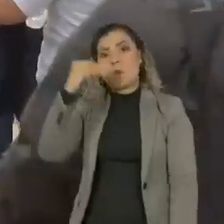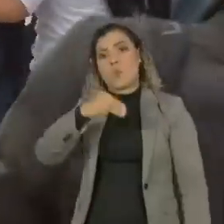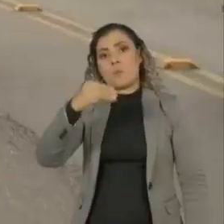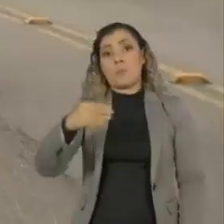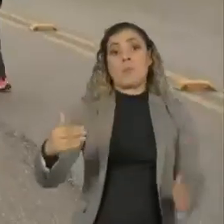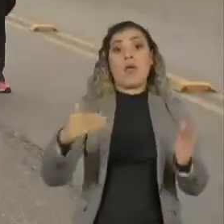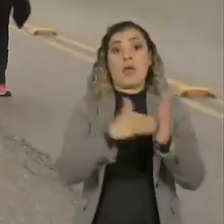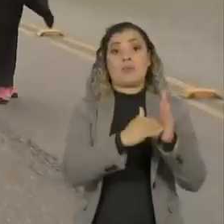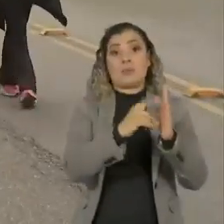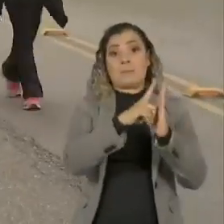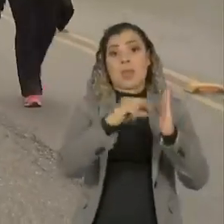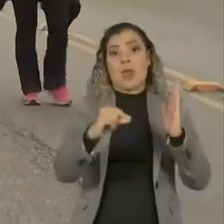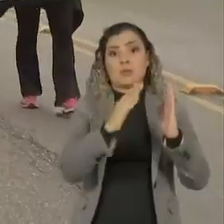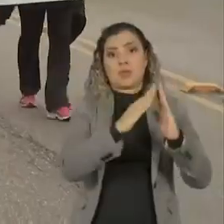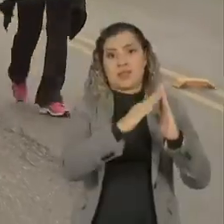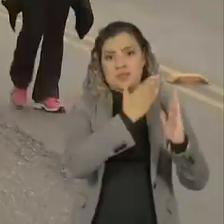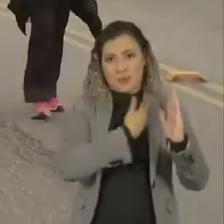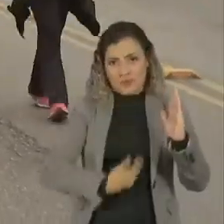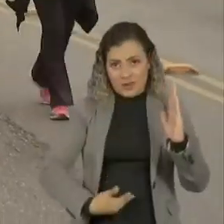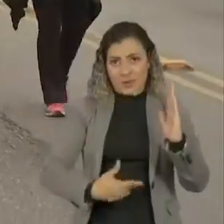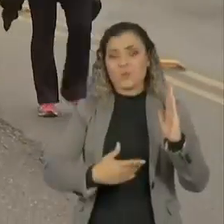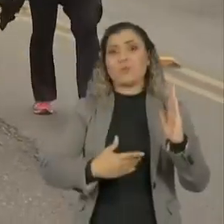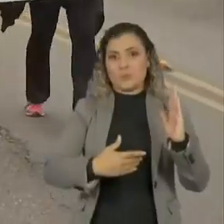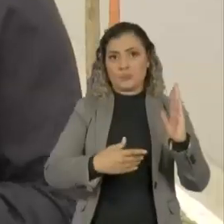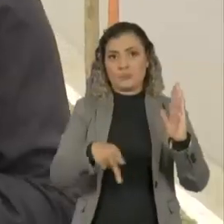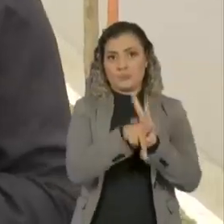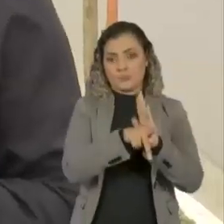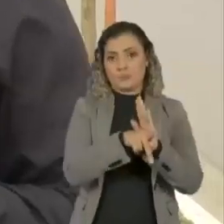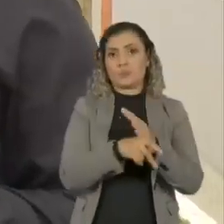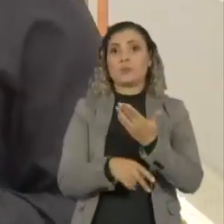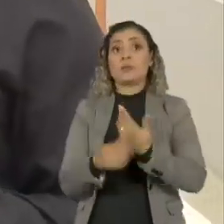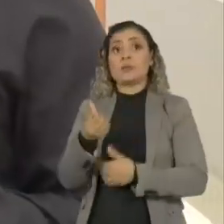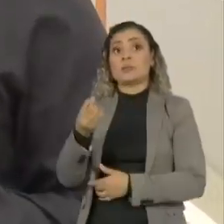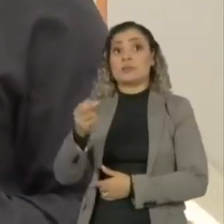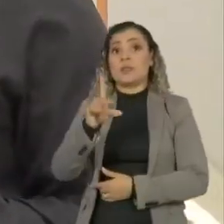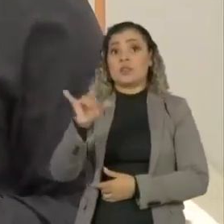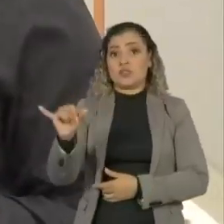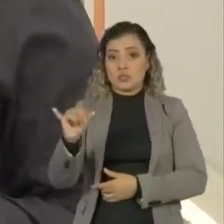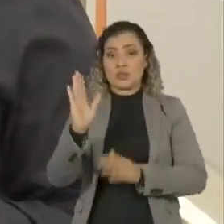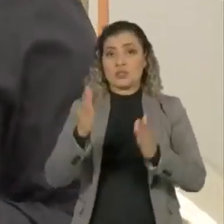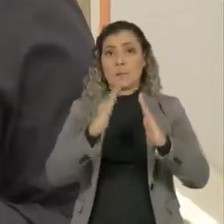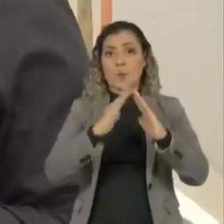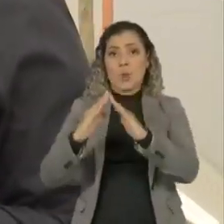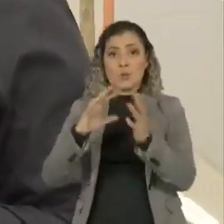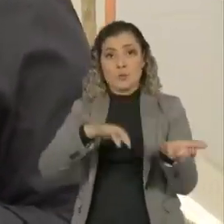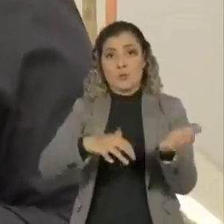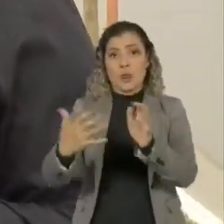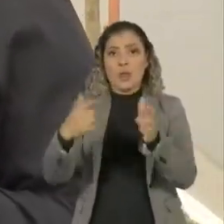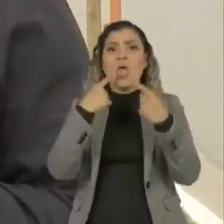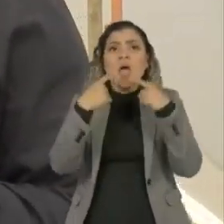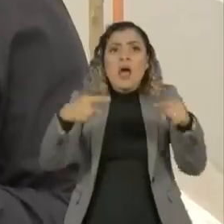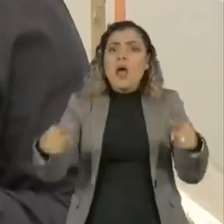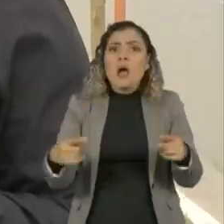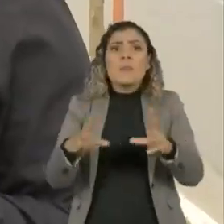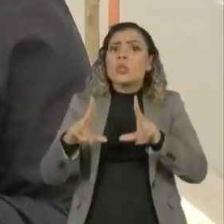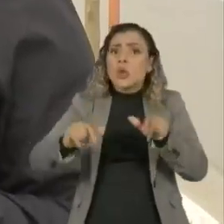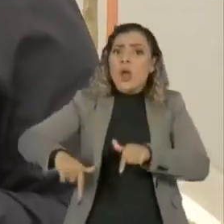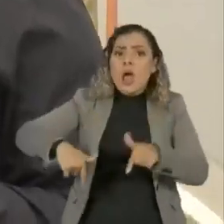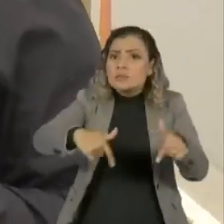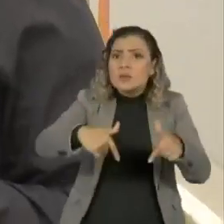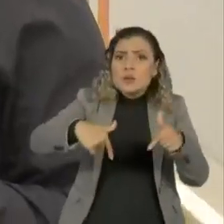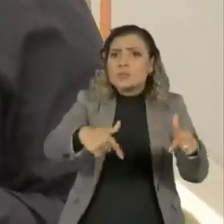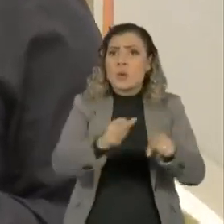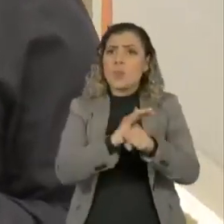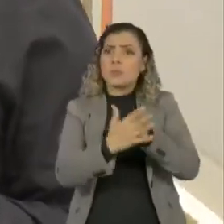o Palácio dos Bandeirantes, sede do governo paulista. Há 60 dias, os moradores de Paraisópolis reclamam que todas as ações de combate